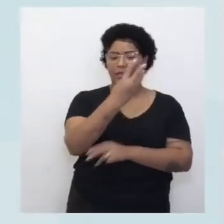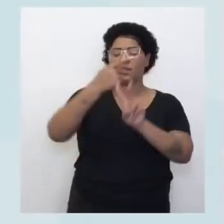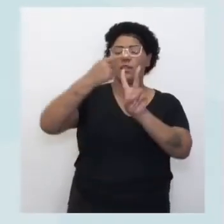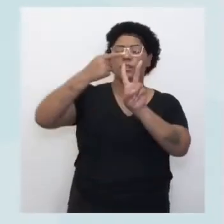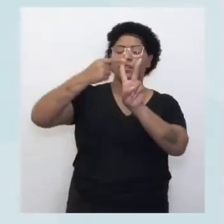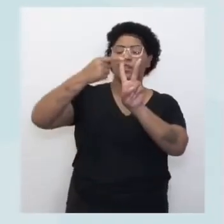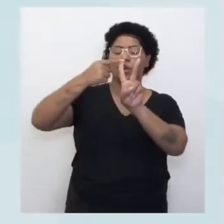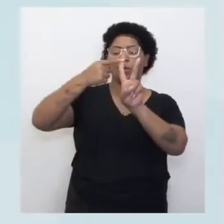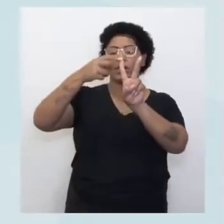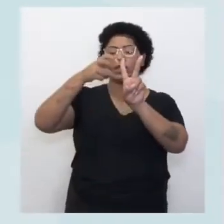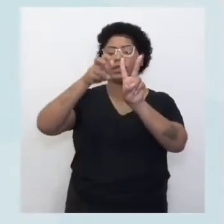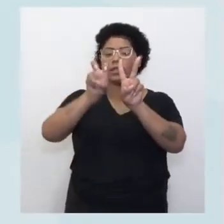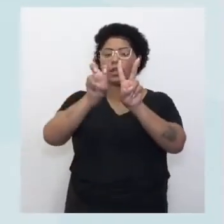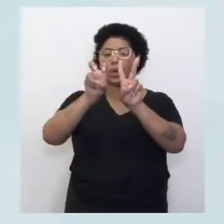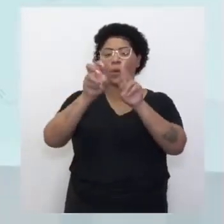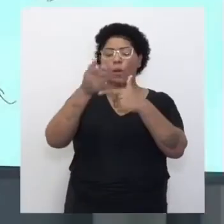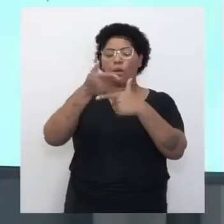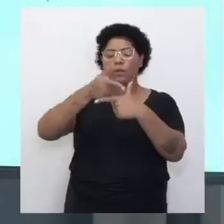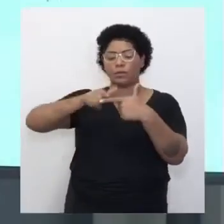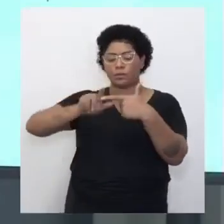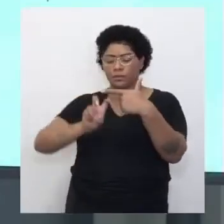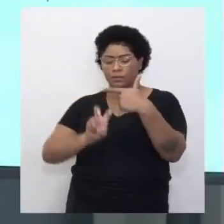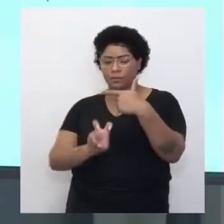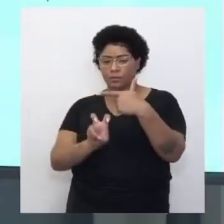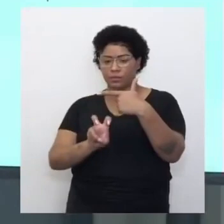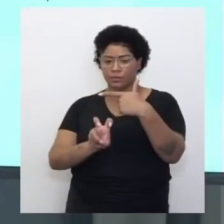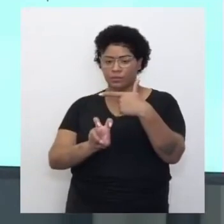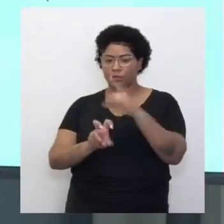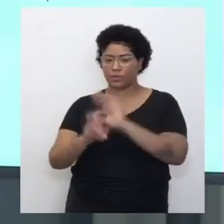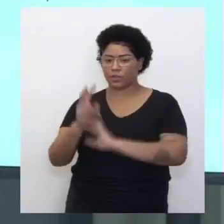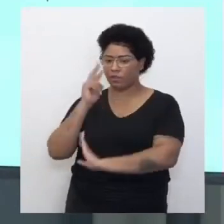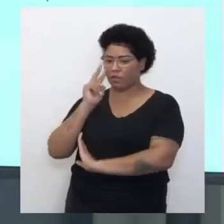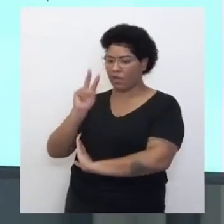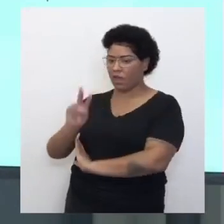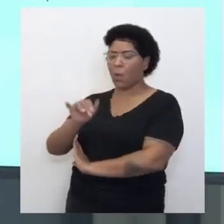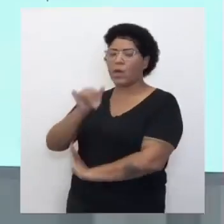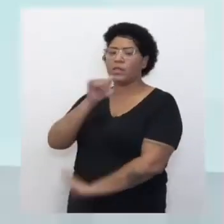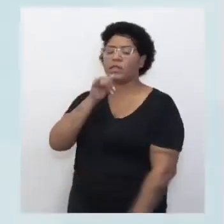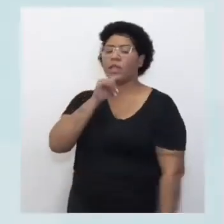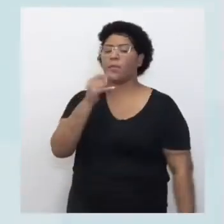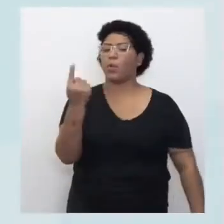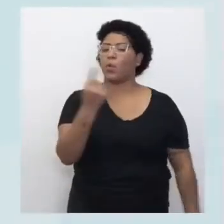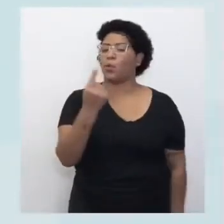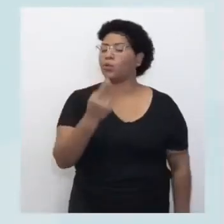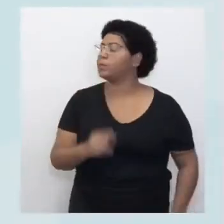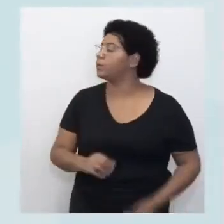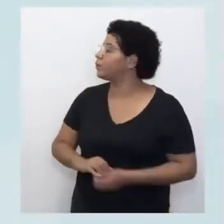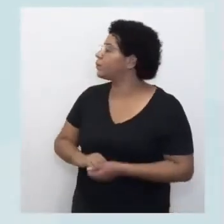3 sobre raiz de 5. Tá aqui a resolução do exemplo 1 para vocês.